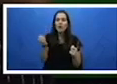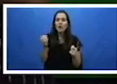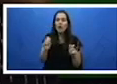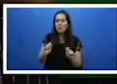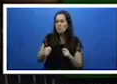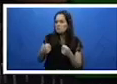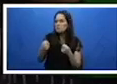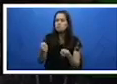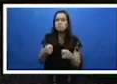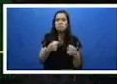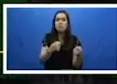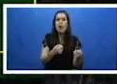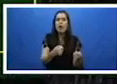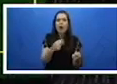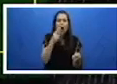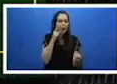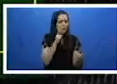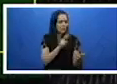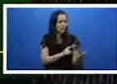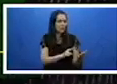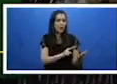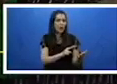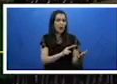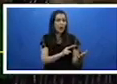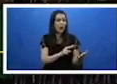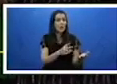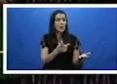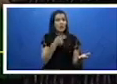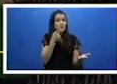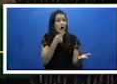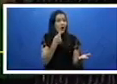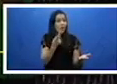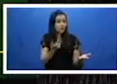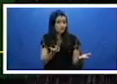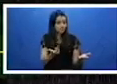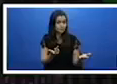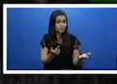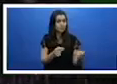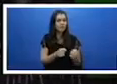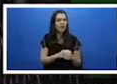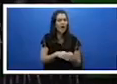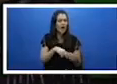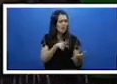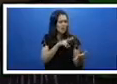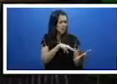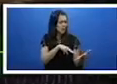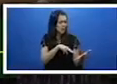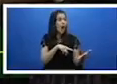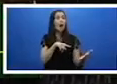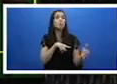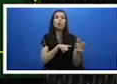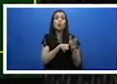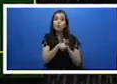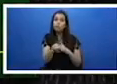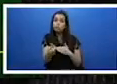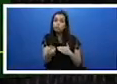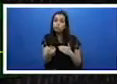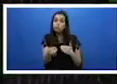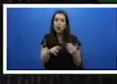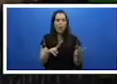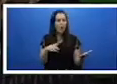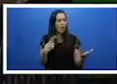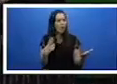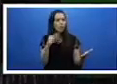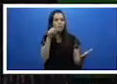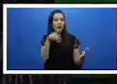leitor, identificar se é uma fala, tá? Se é uma pergunta, se é uma